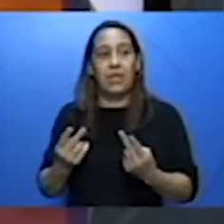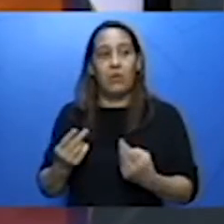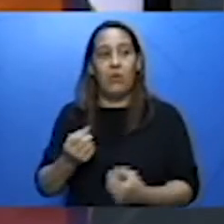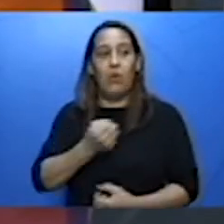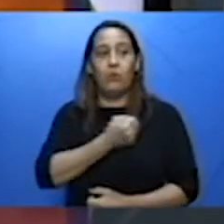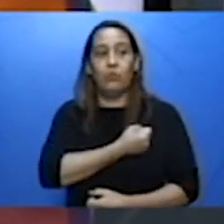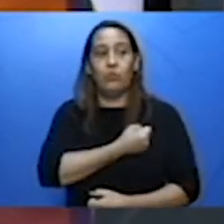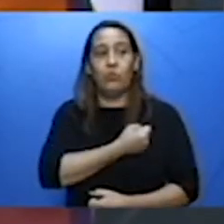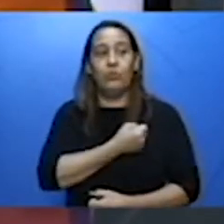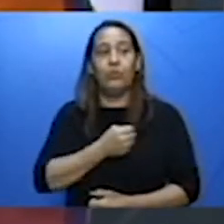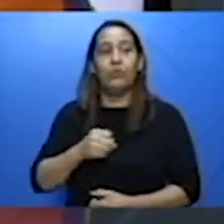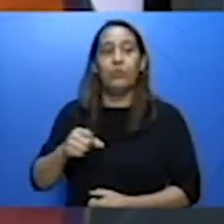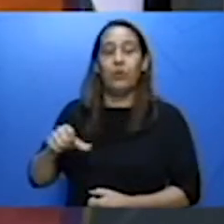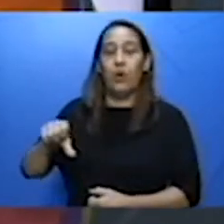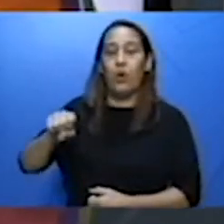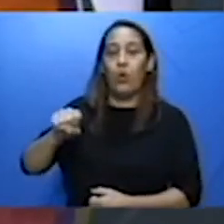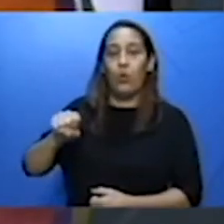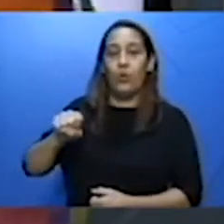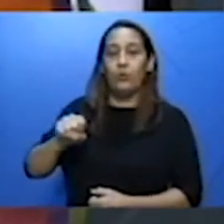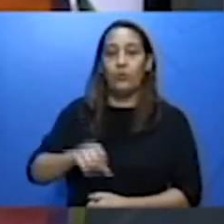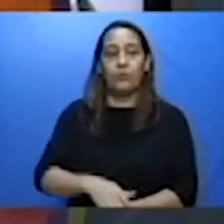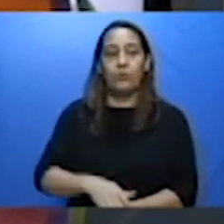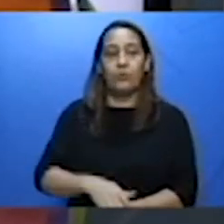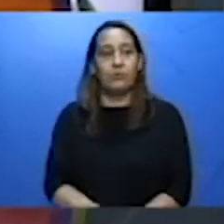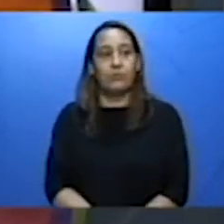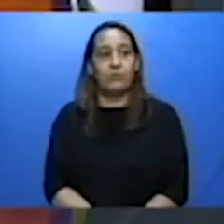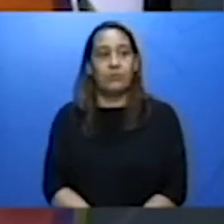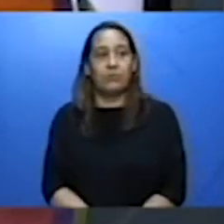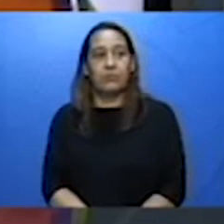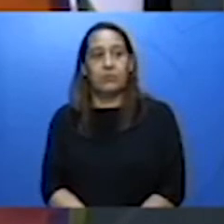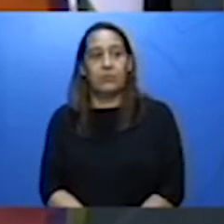2, 7, 8. Quanto que dá aqui?